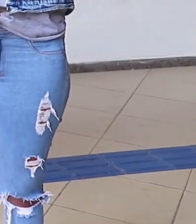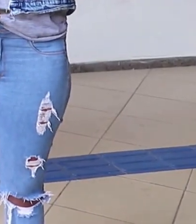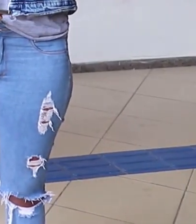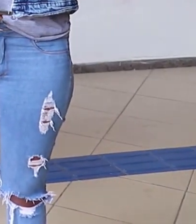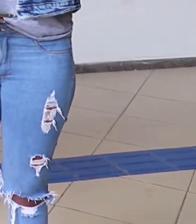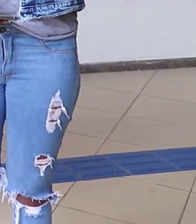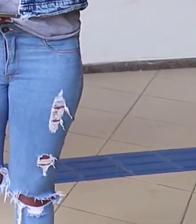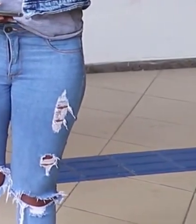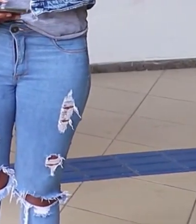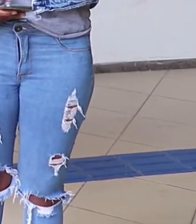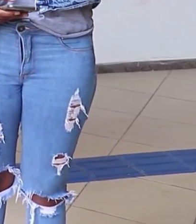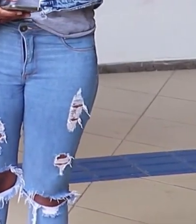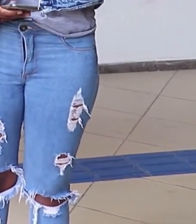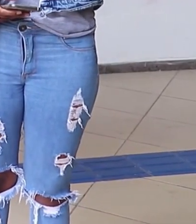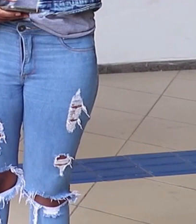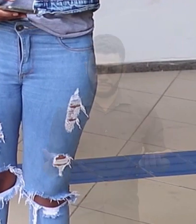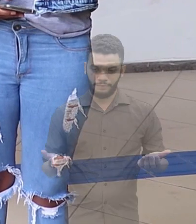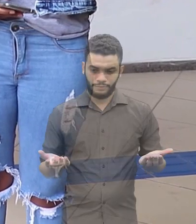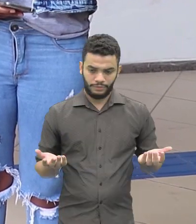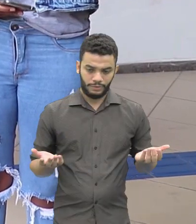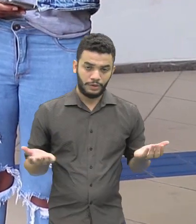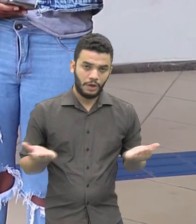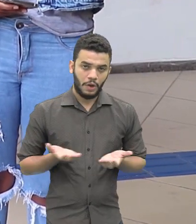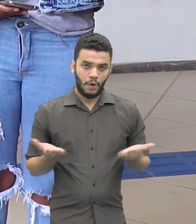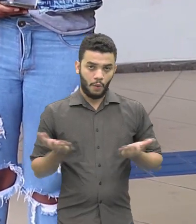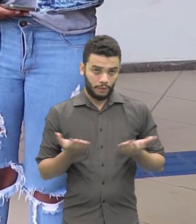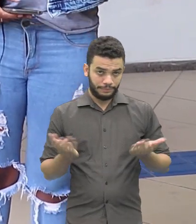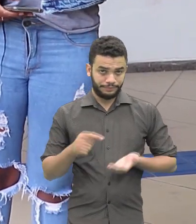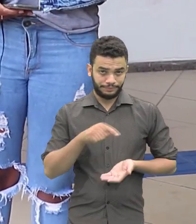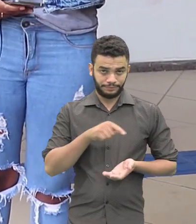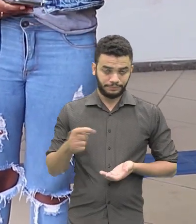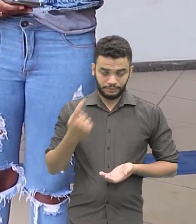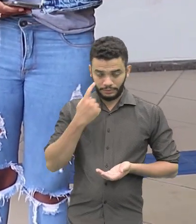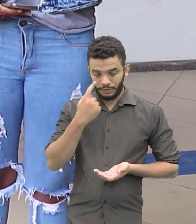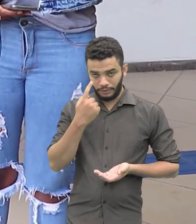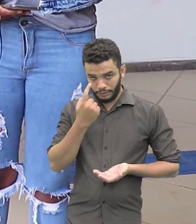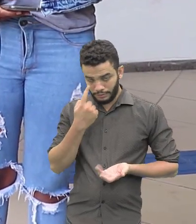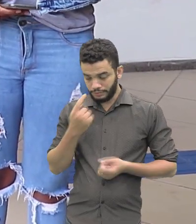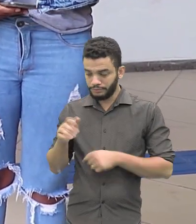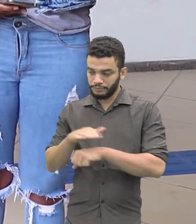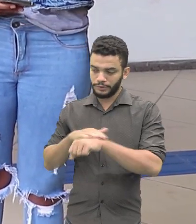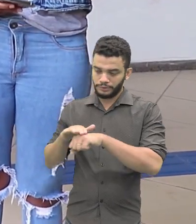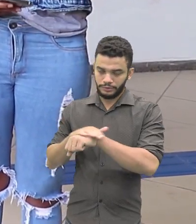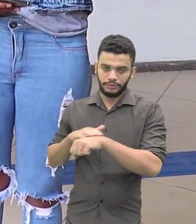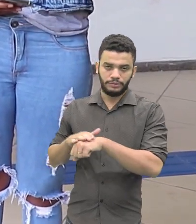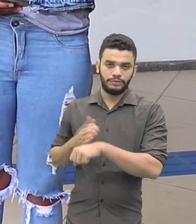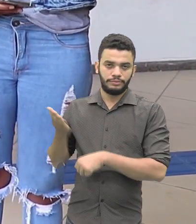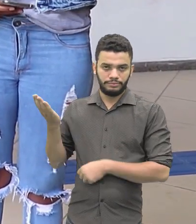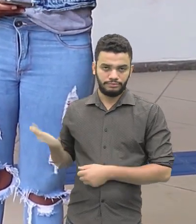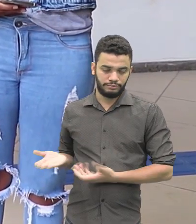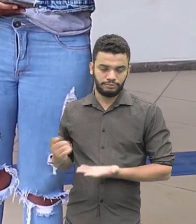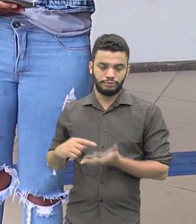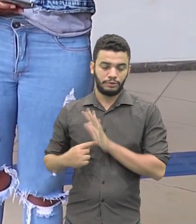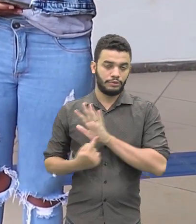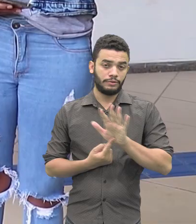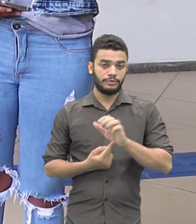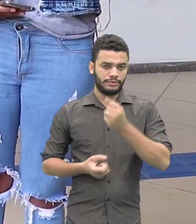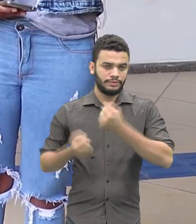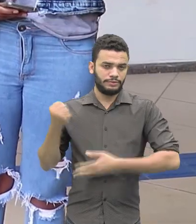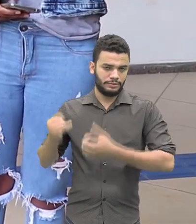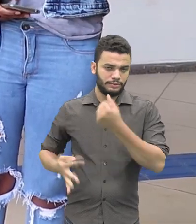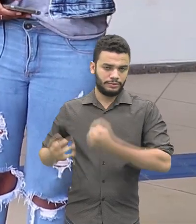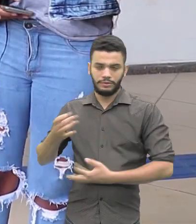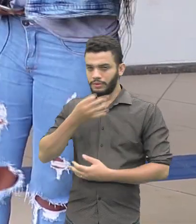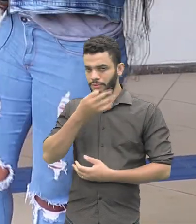agora estamos aqui com as meninas da Escola Municipal Padre Eulálio para contar para vocês como é que foi fazer essa participação tão especial